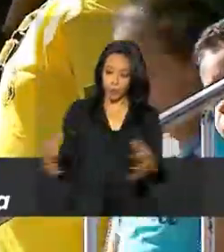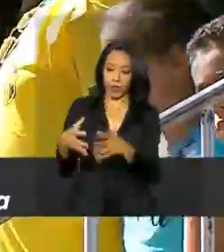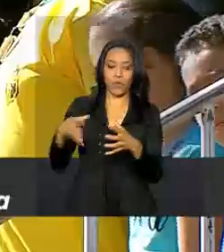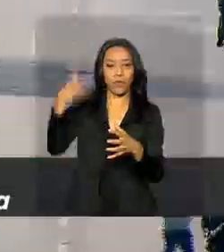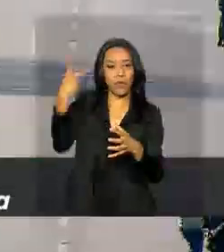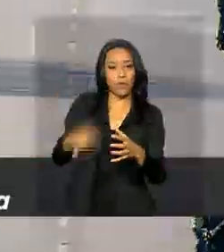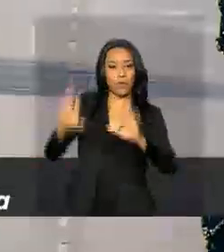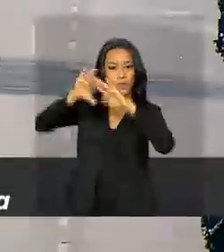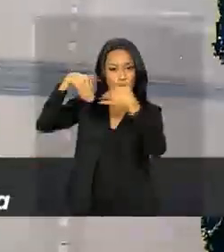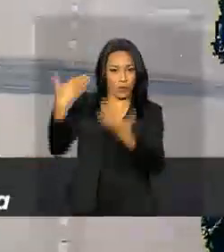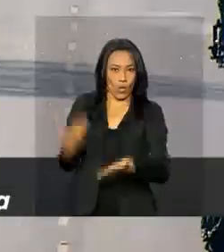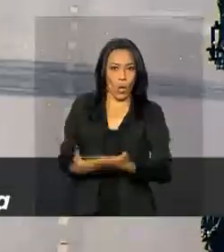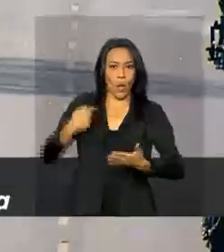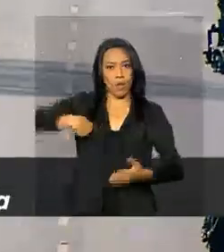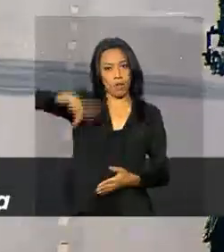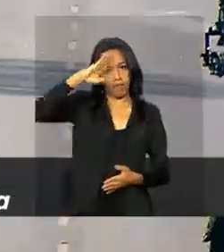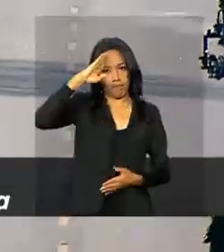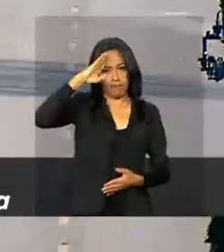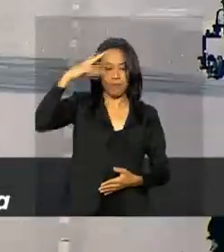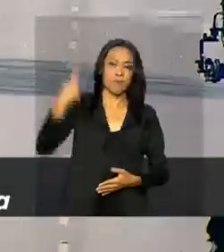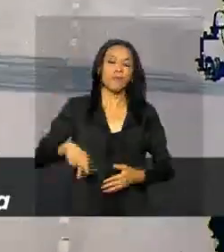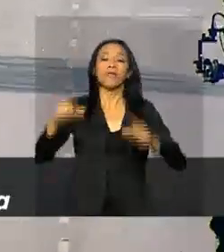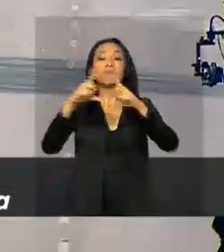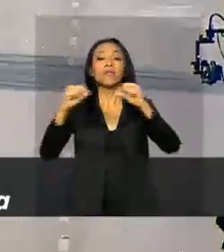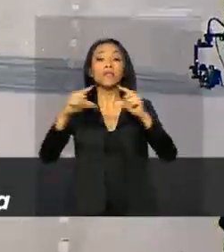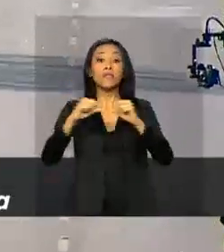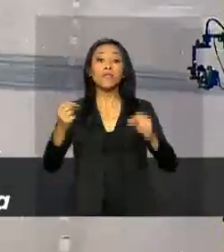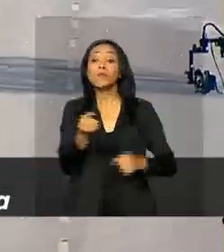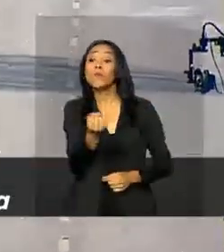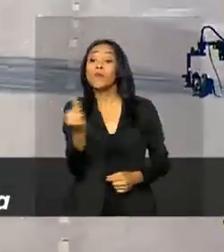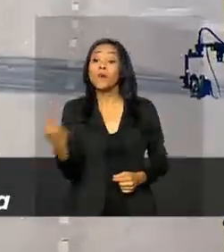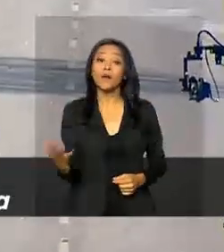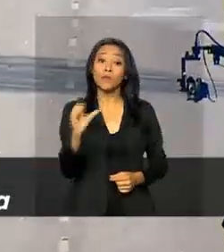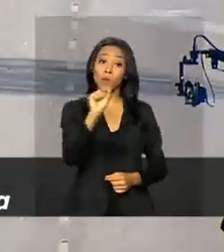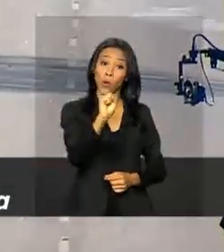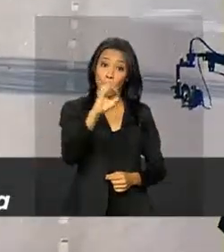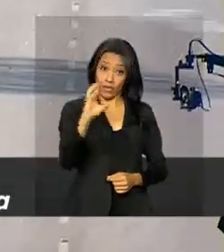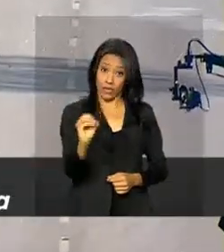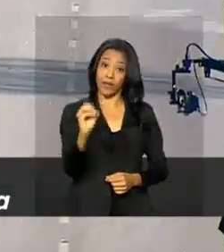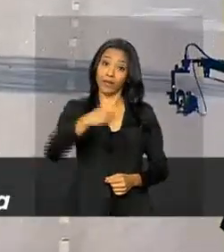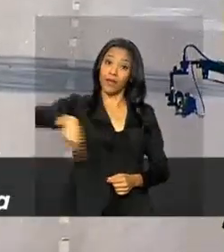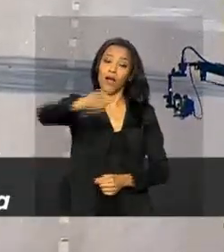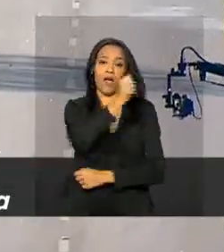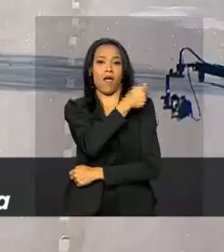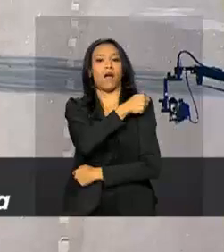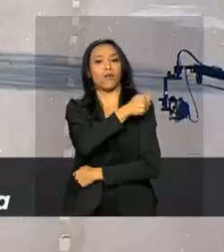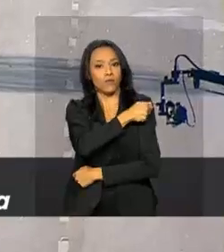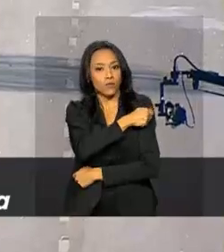Militar, Coral do Colégio Militar de Brasília, com 80 alunos. Faz parte